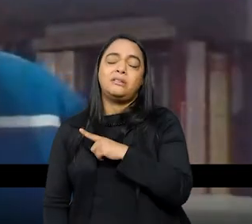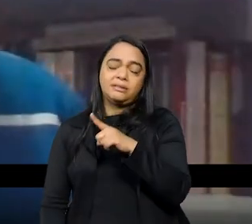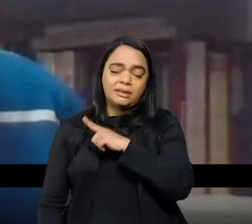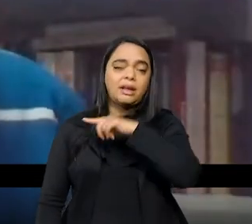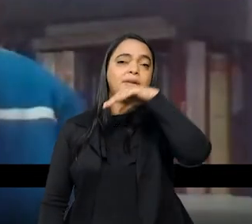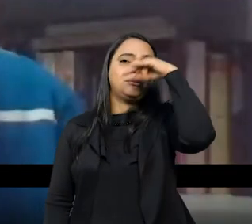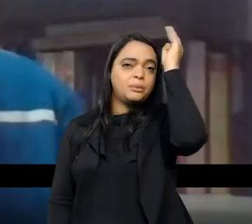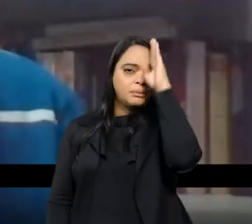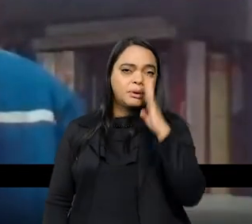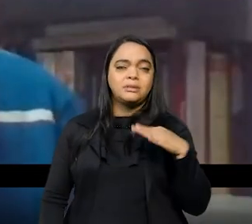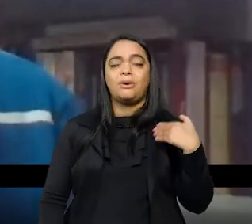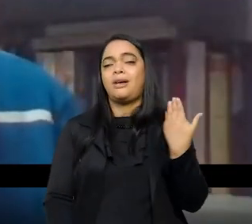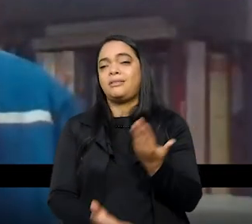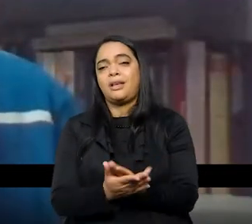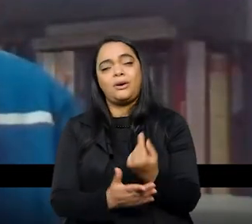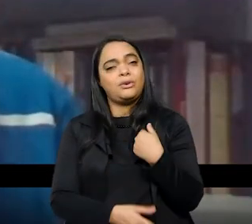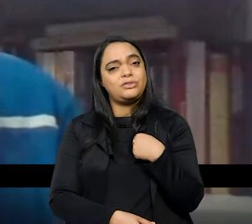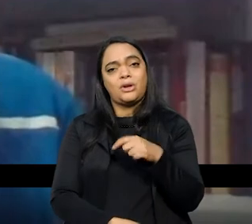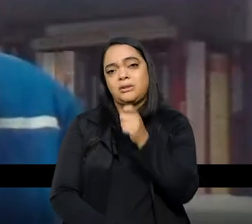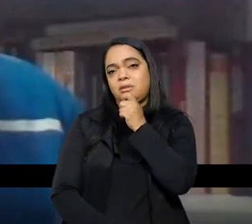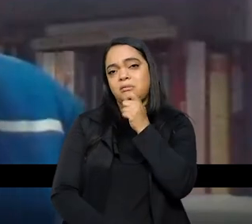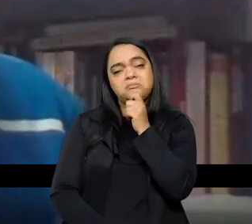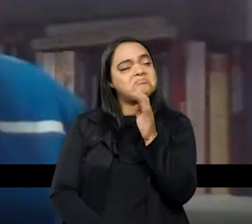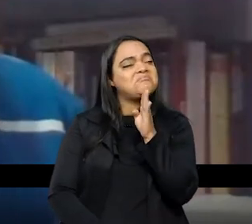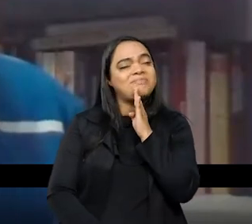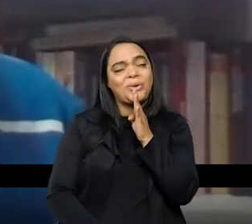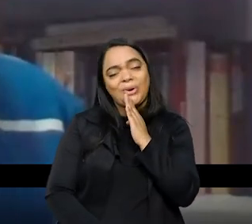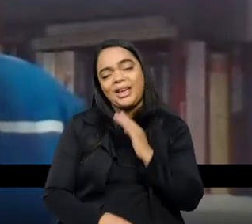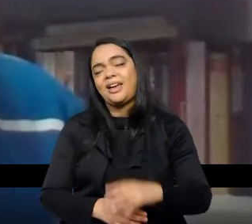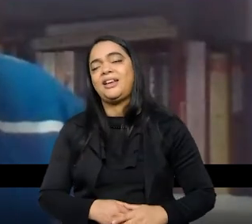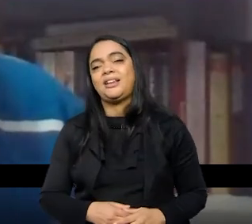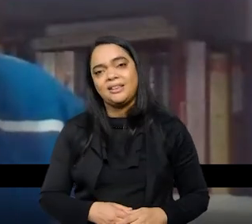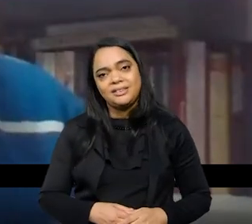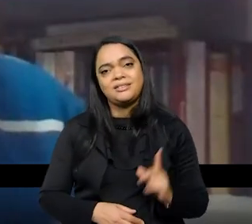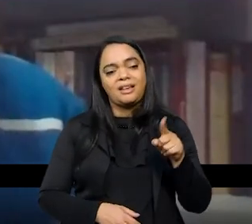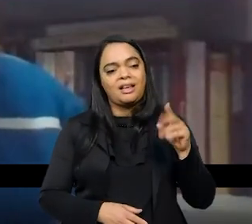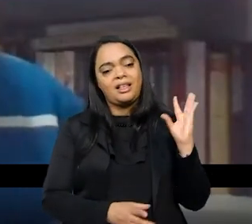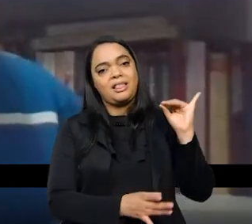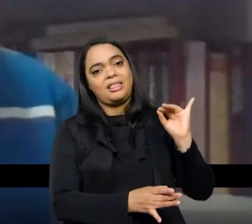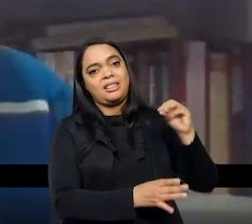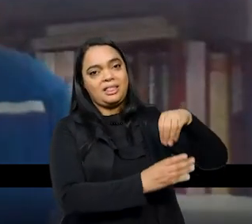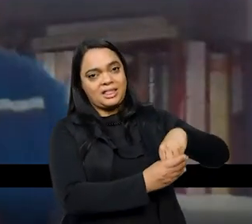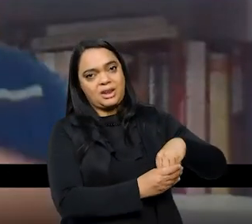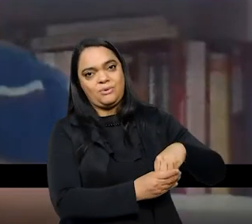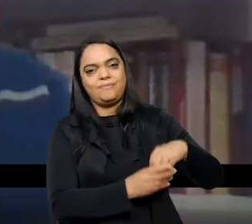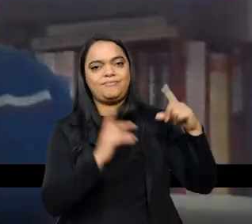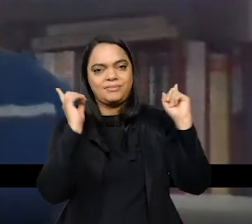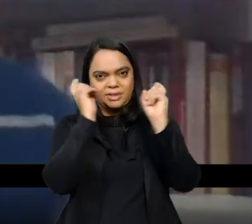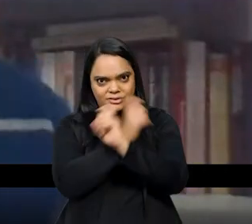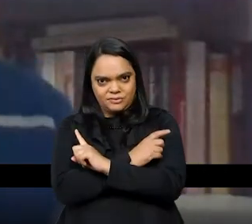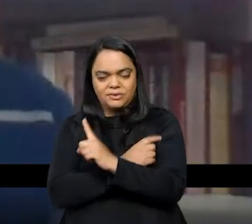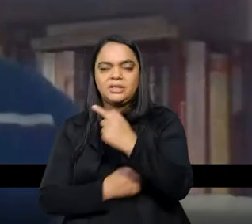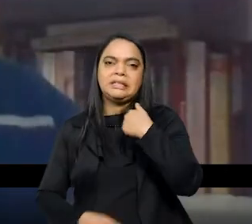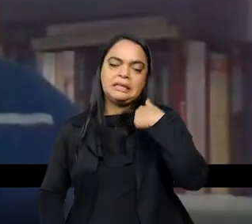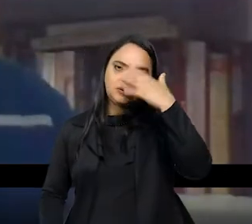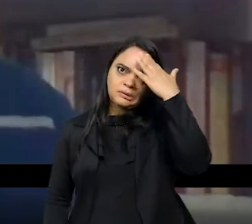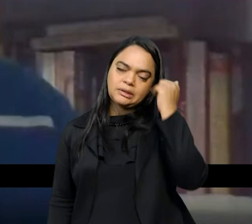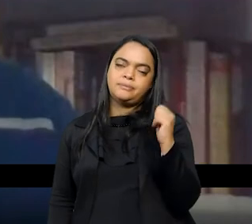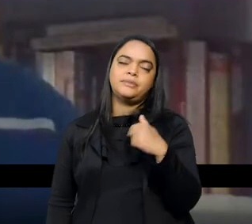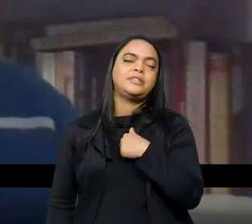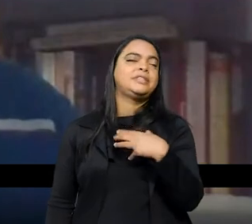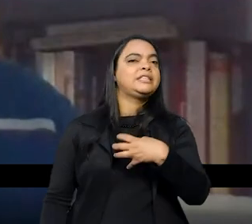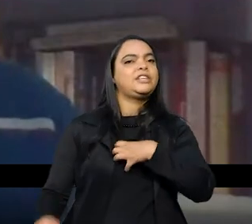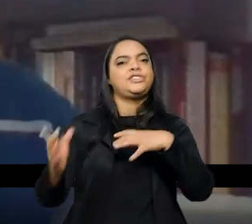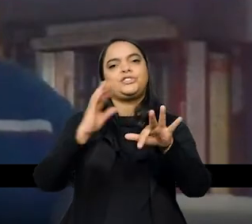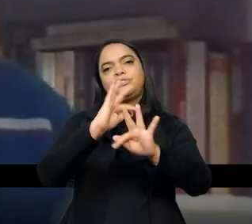conhece bem, que é esse interior. Né? Esse interior é difícil. Eu sei, eu fiquei muito feliz do nosso programa